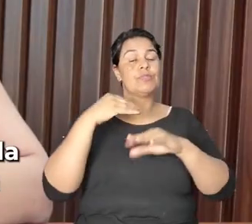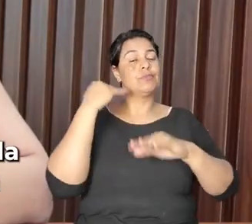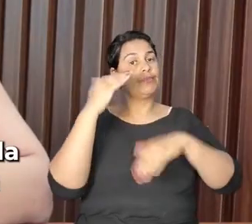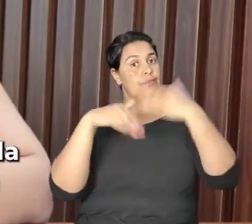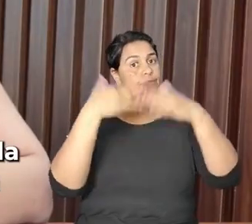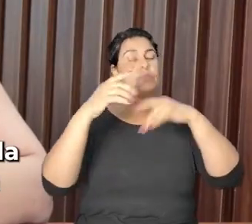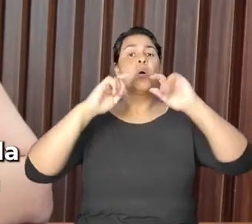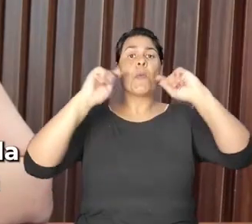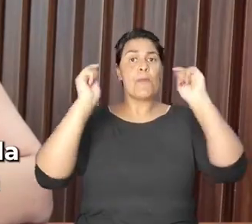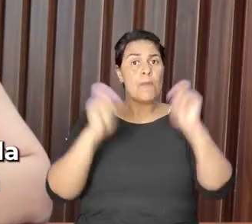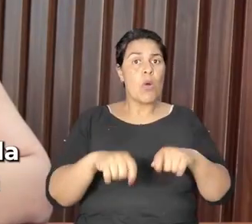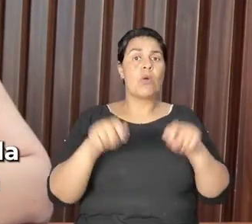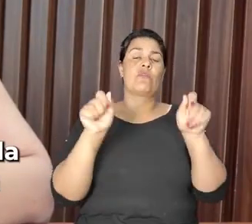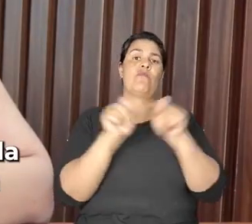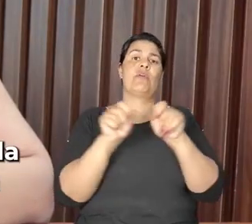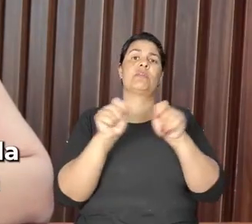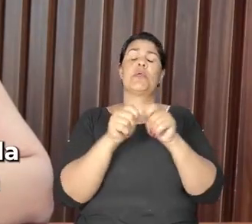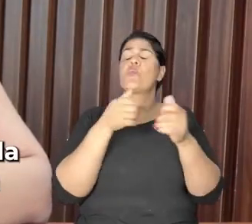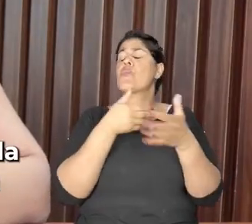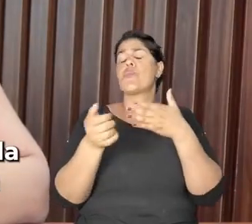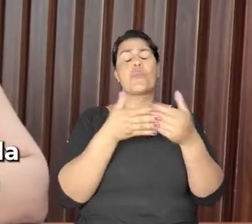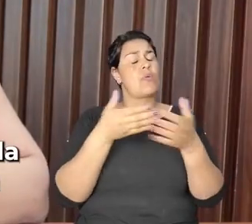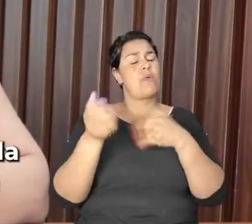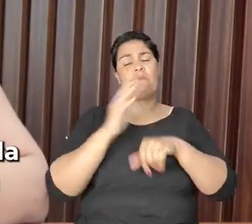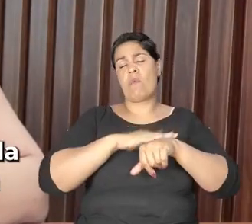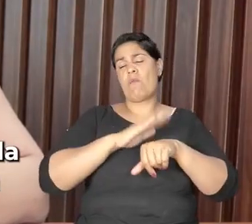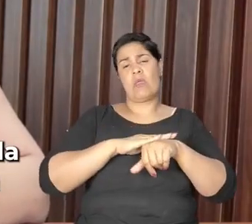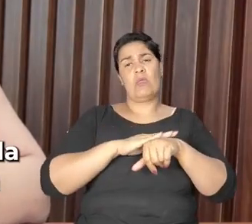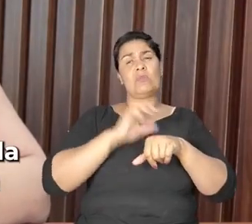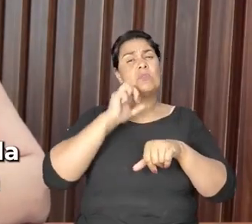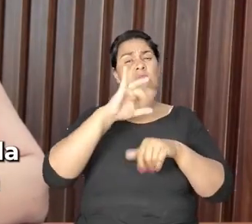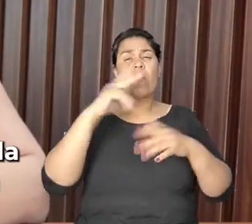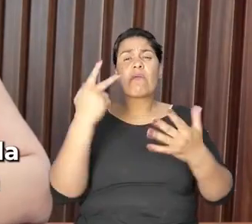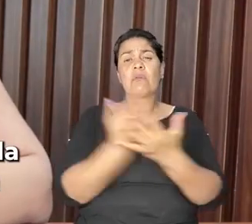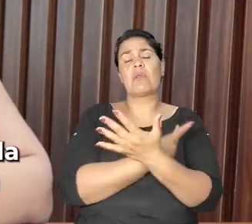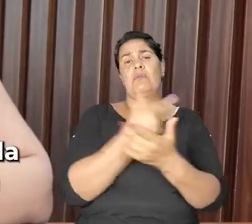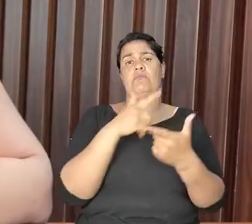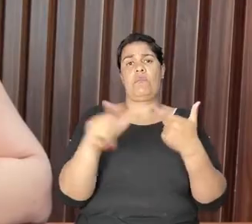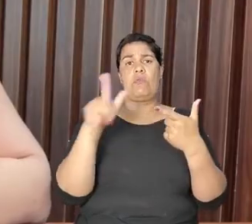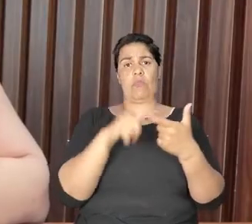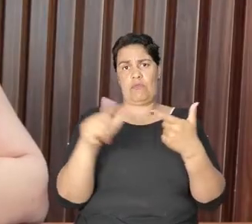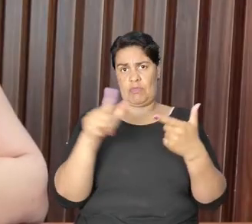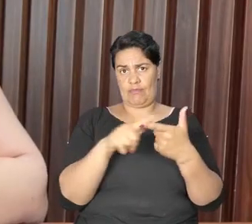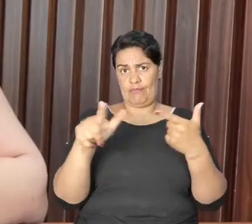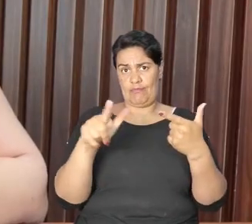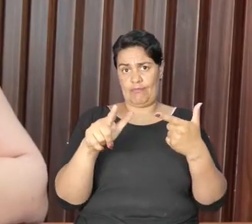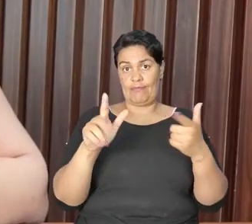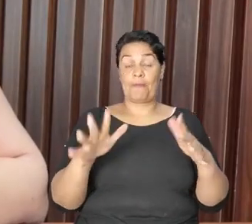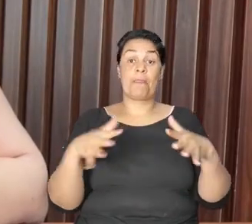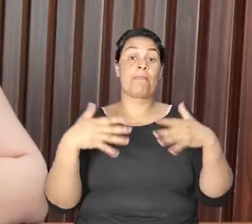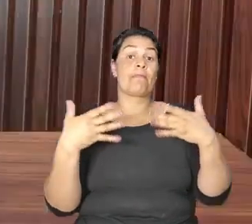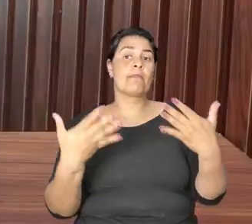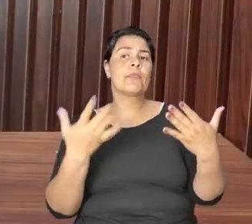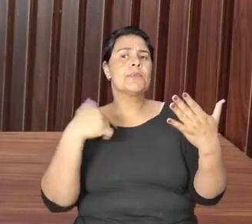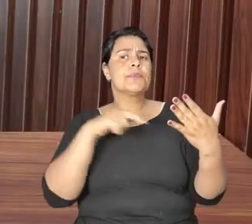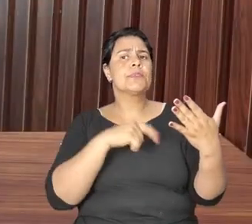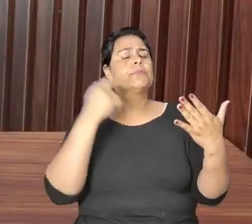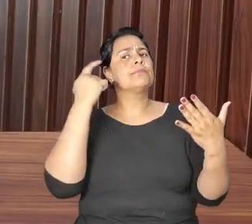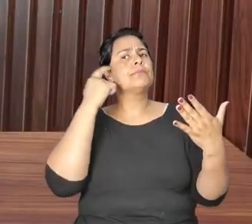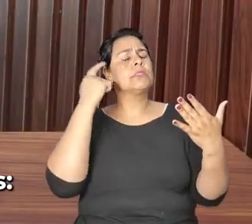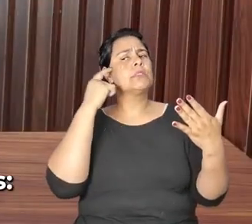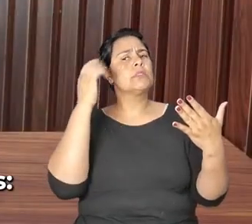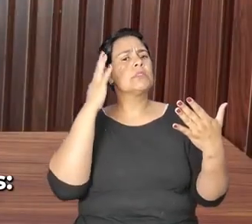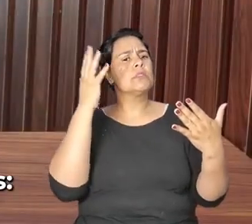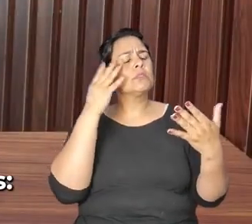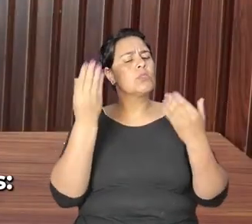a justiça restaurativa pode ser aplicada em qualquer momento de existência de uma relação conflituosa. Nessa